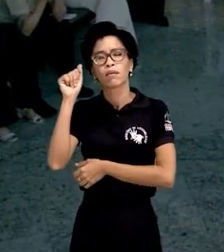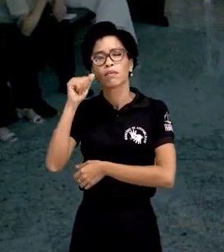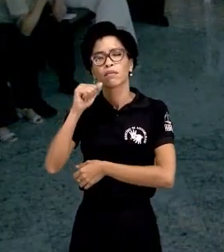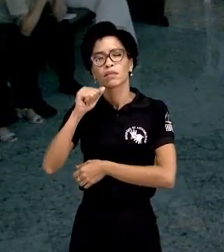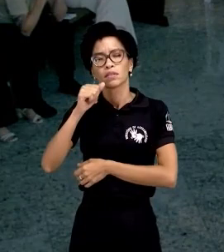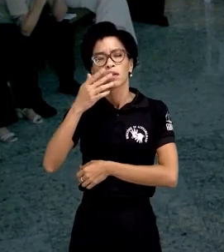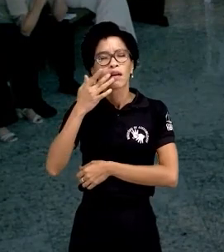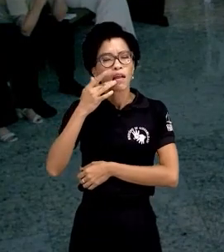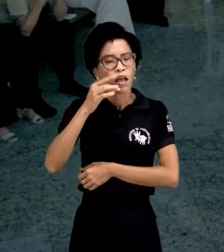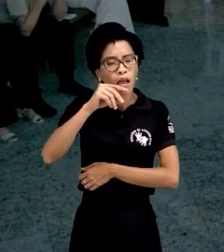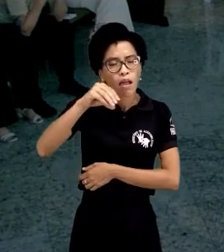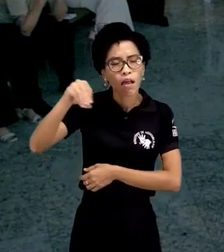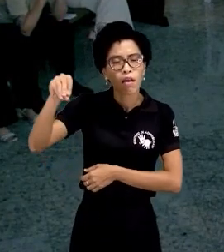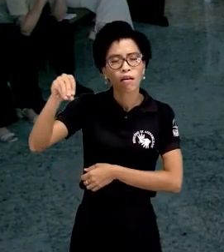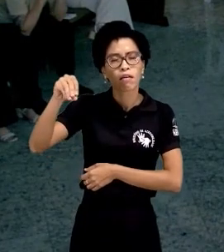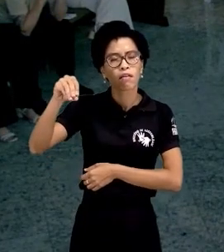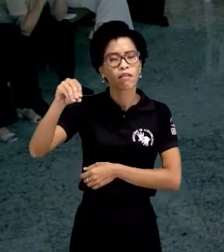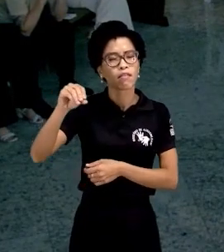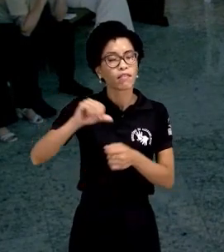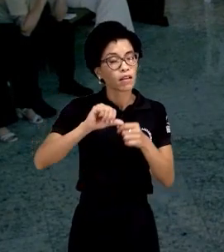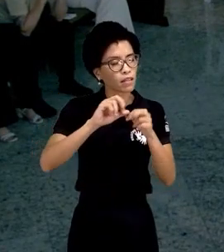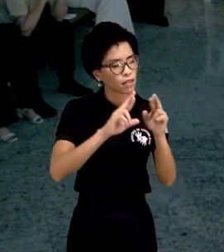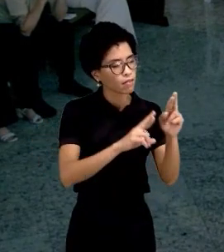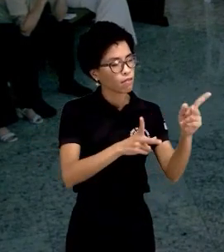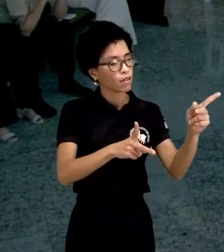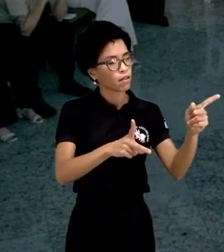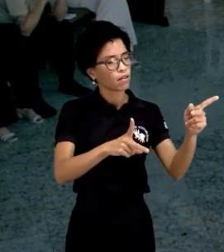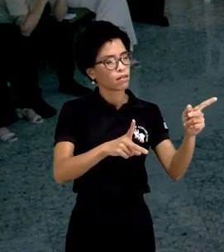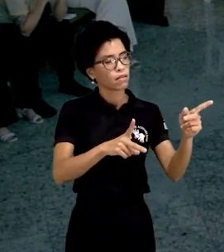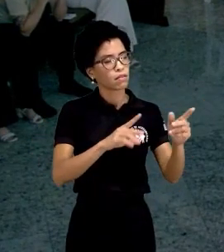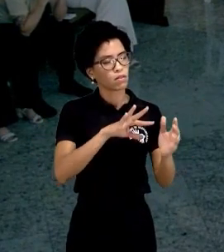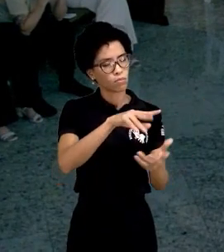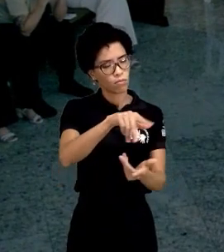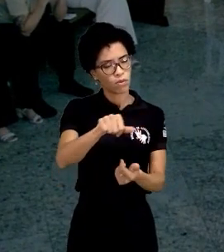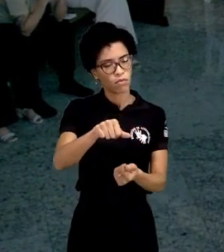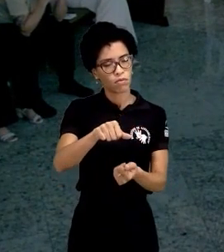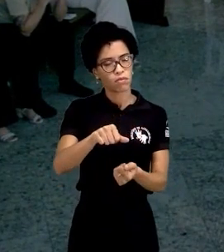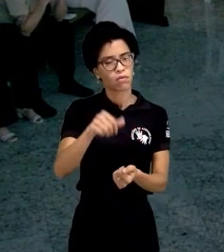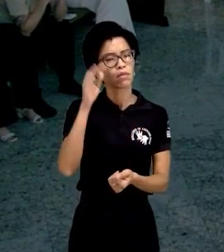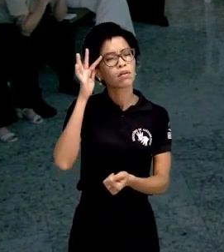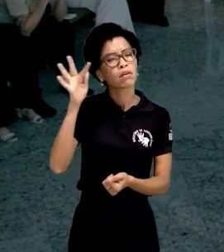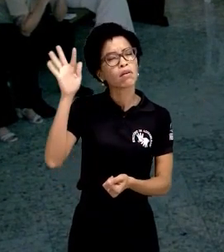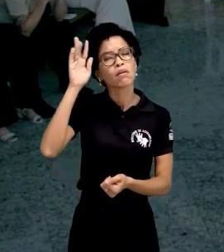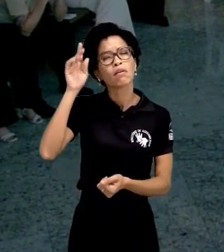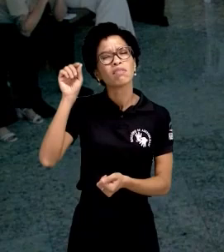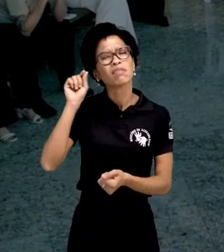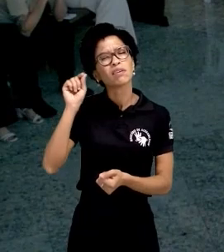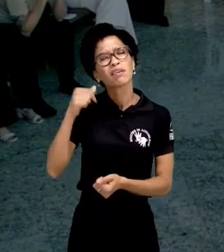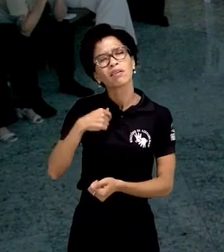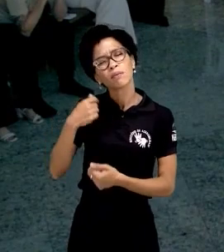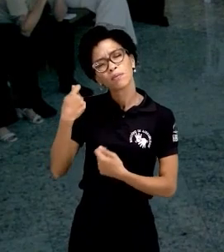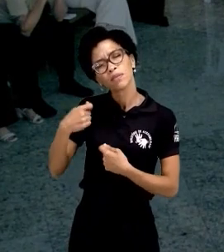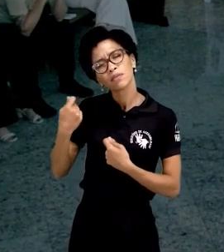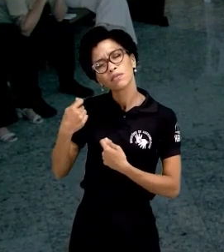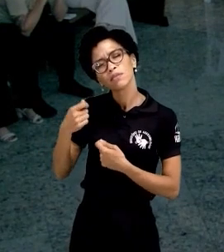Reflita. O que precisa mudar para que isso seja realmente uma realidade plena em nossas